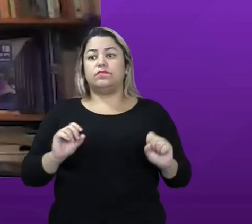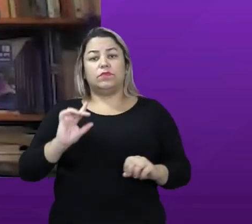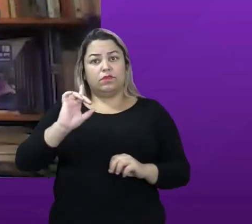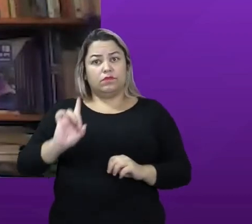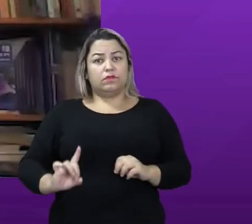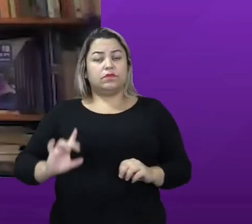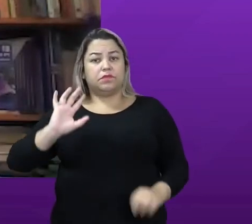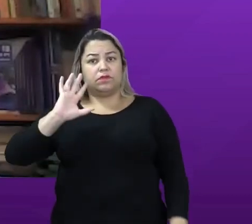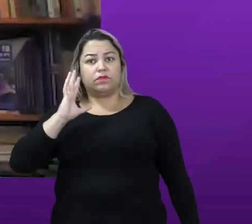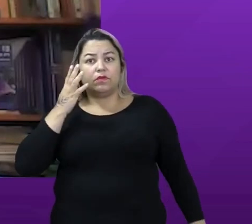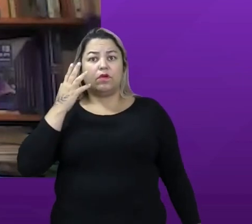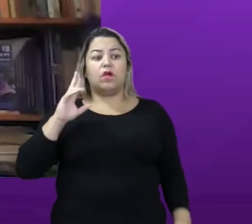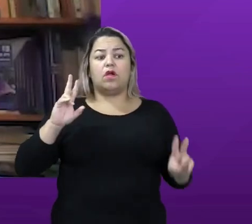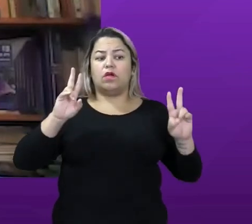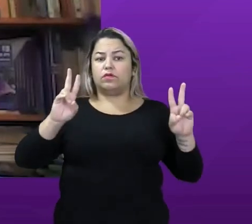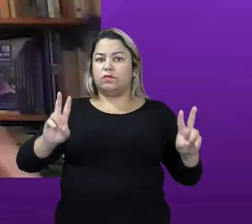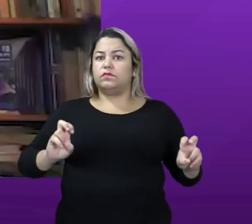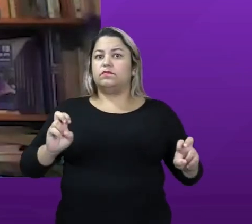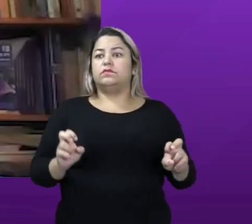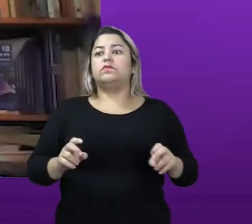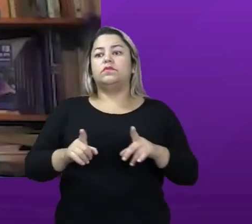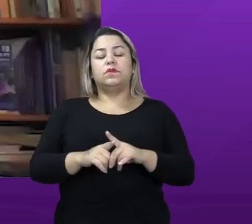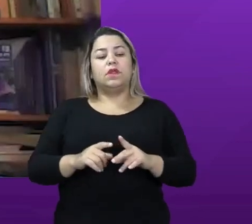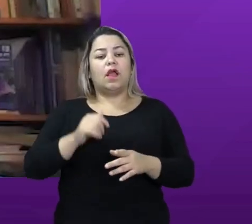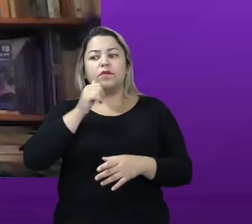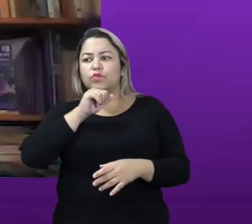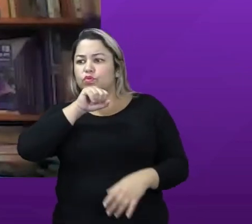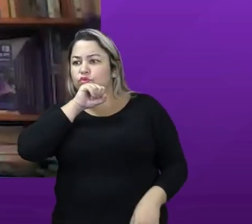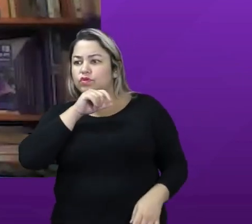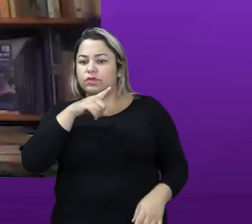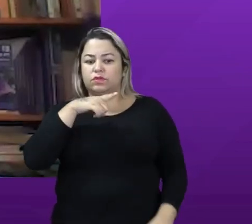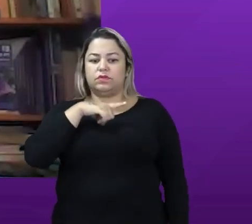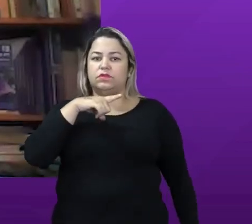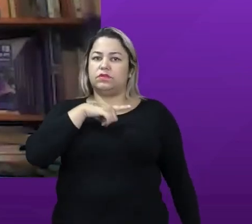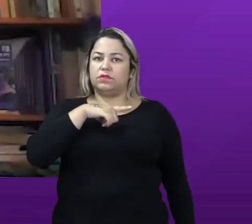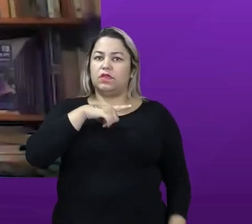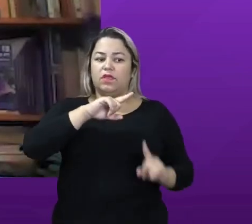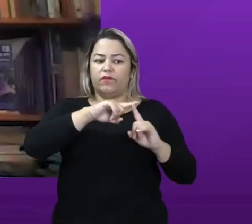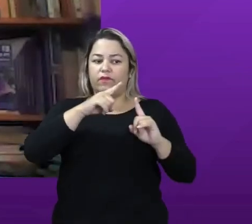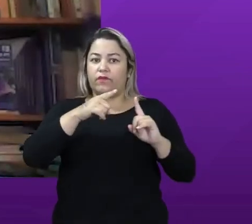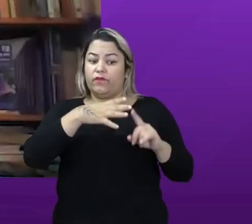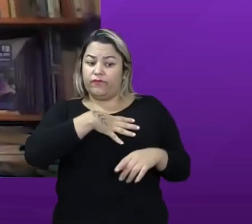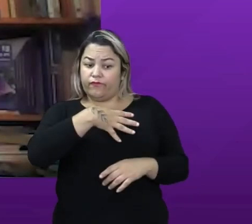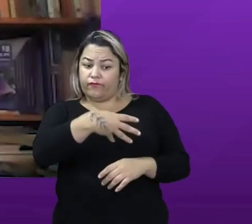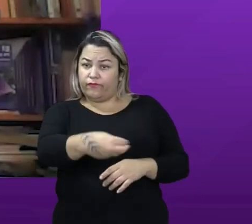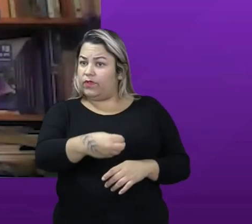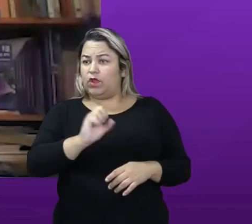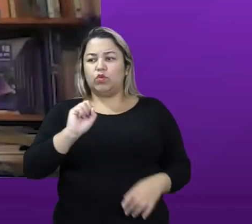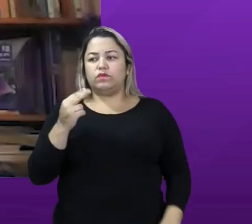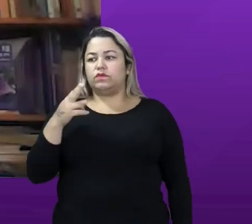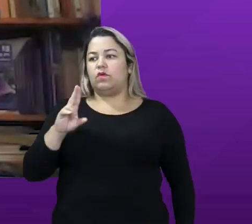de decidir sobre a maternidade, o direito de ter ou não ter filhos. Ter filhos não pode ser uma